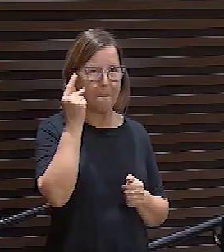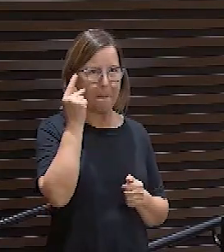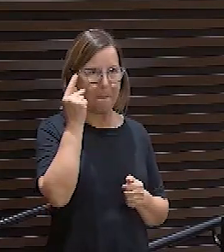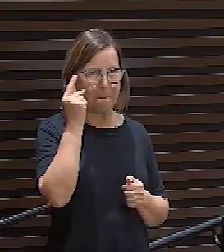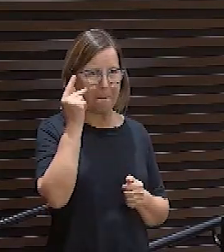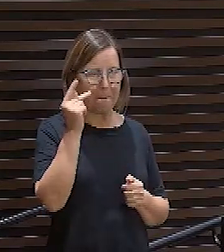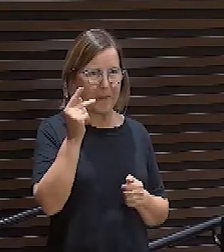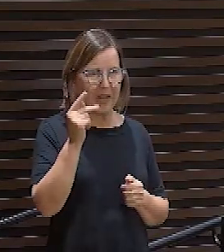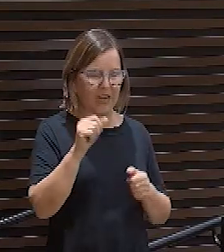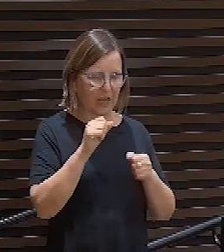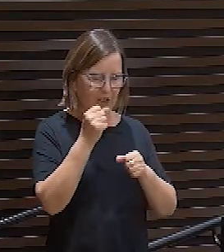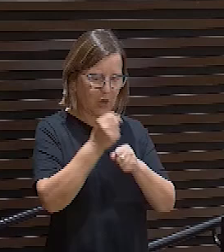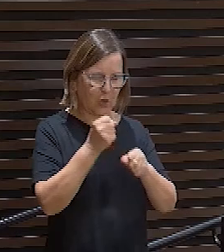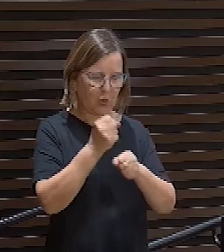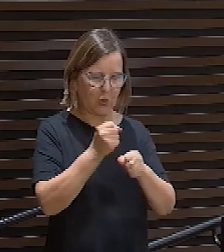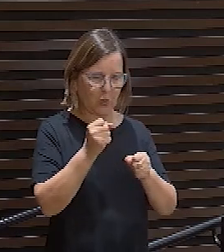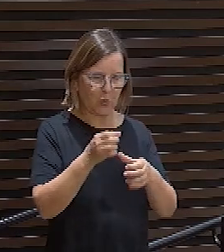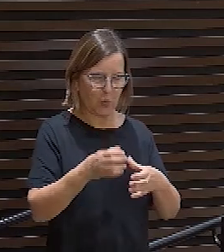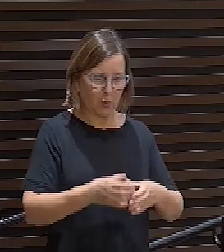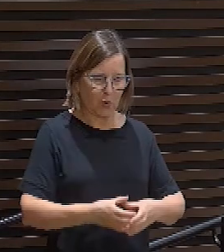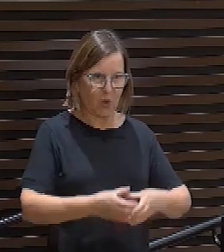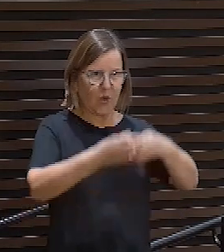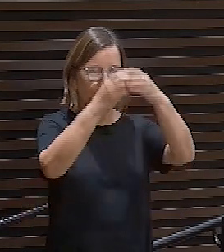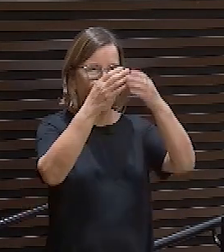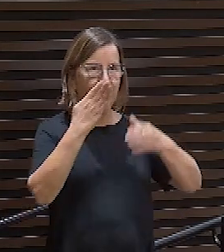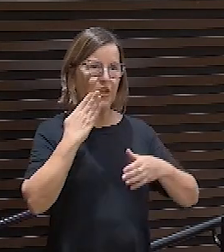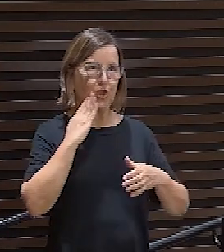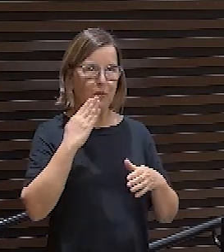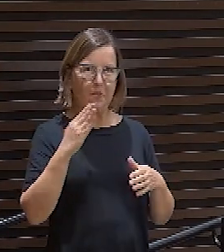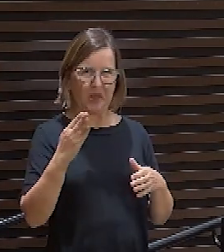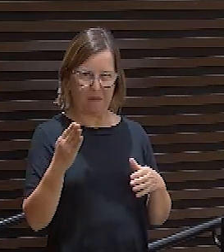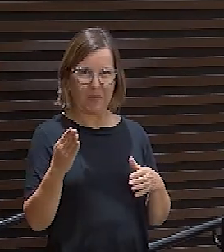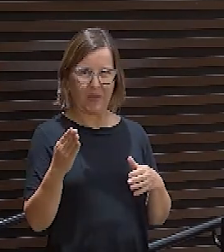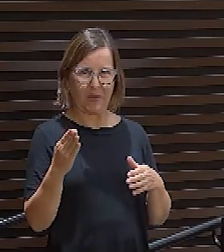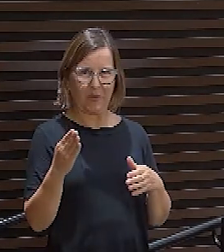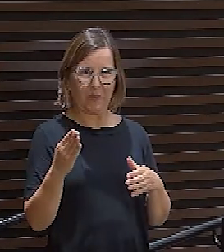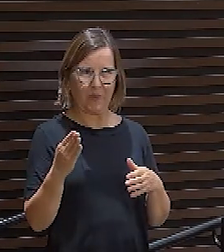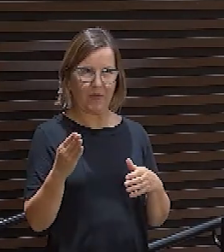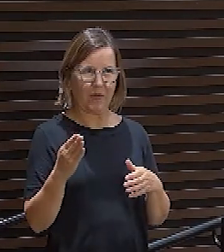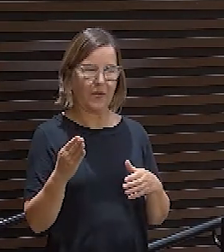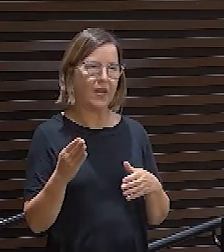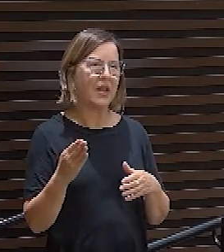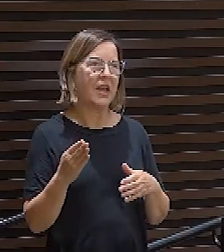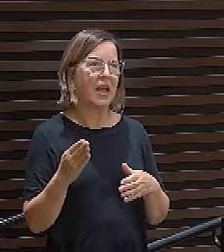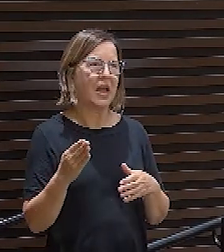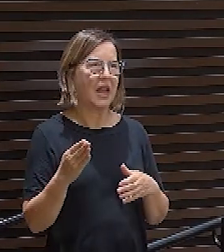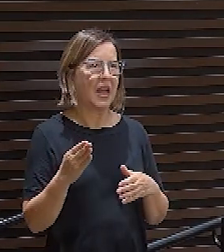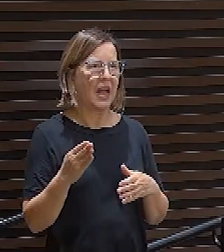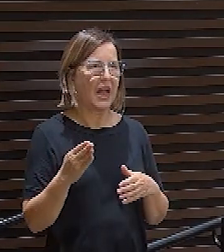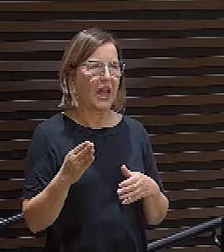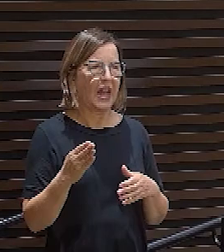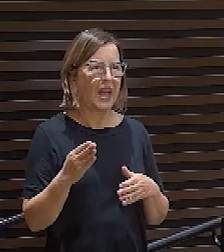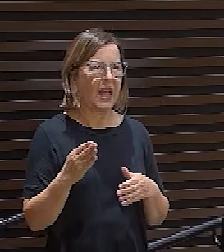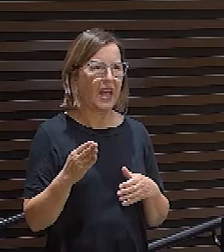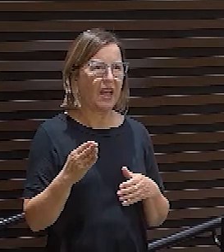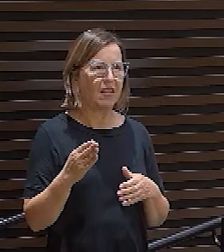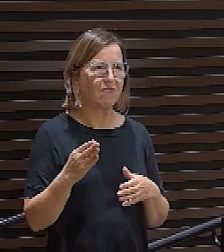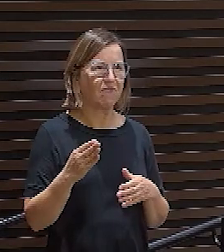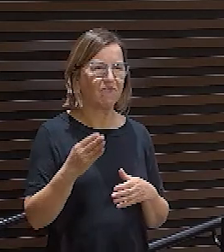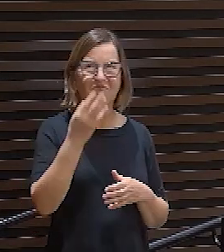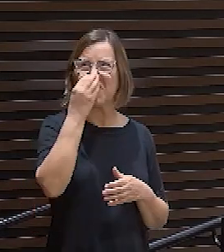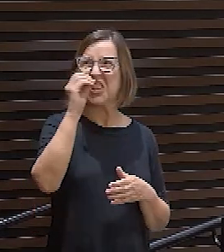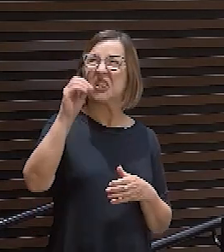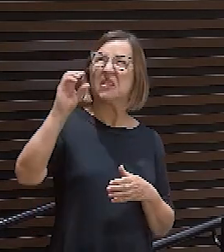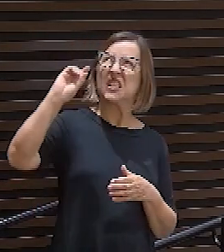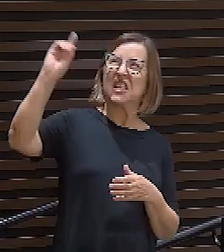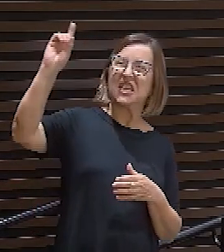Torre de Babel. Nós vamos, joga fora esse Deus aí, vamos construir uma torre, vamos fazer célebre o nosso nome, e vamos construir uma torre